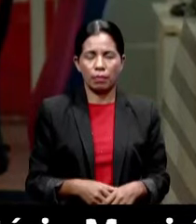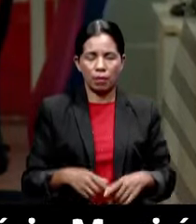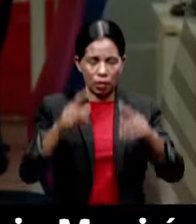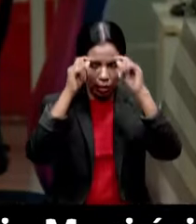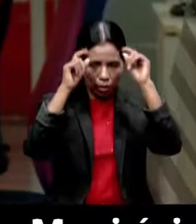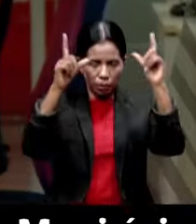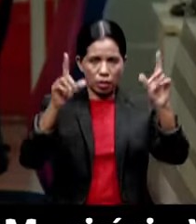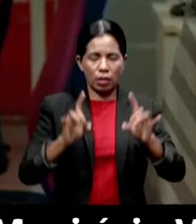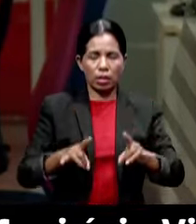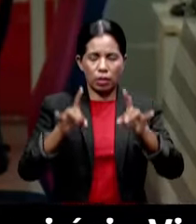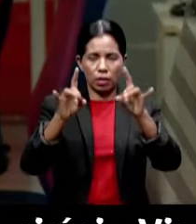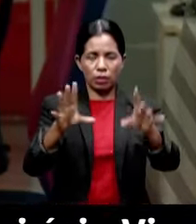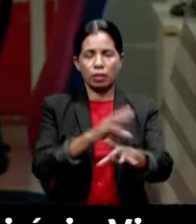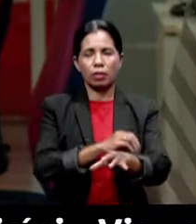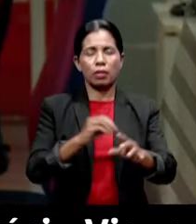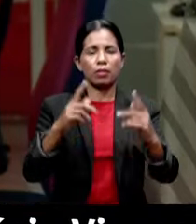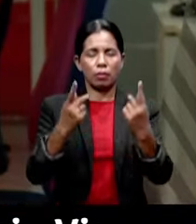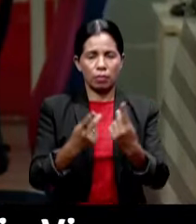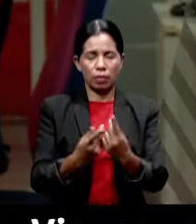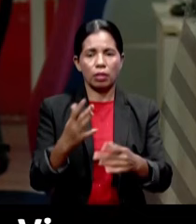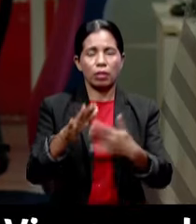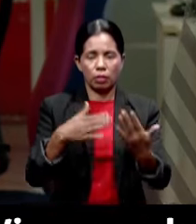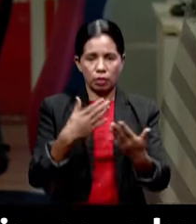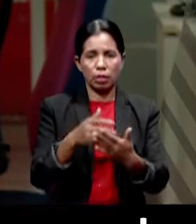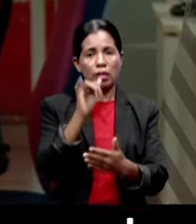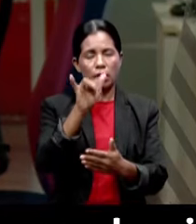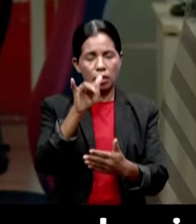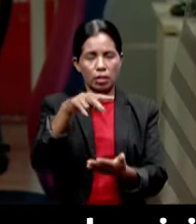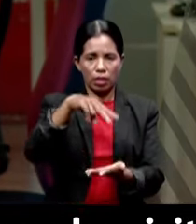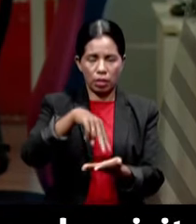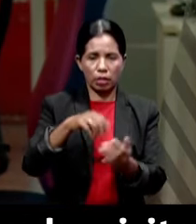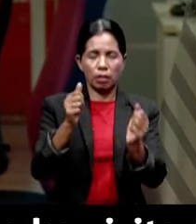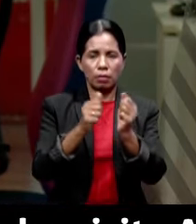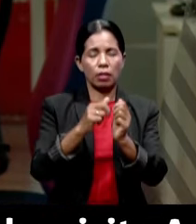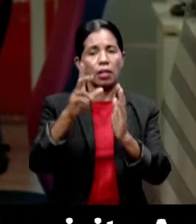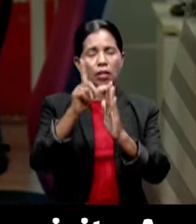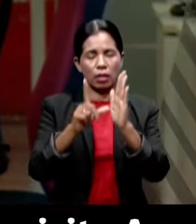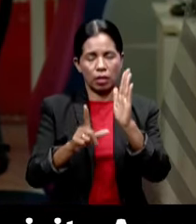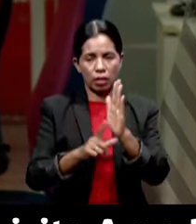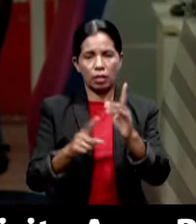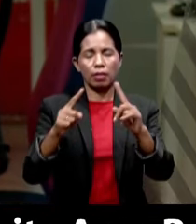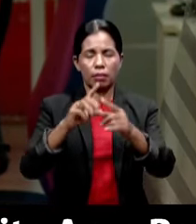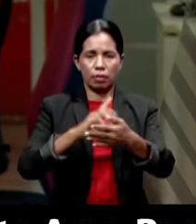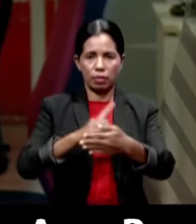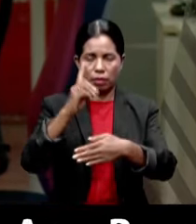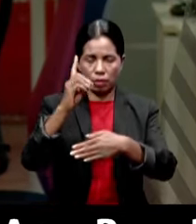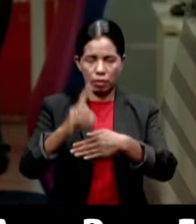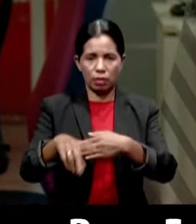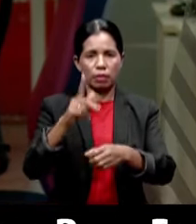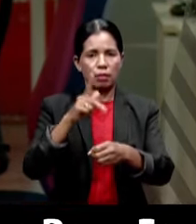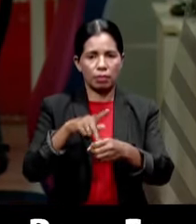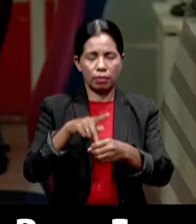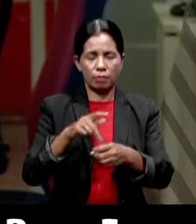Timor-Leste, Austrália, no empresa Consórcio CIRA, concorda estabelece enquadramento legal para desenvolvimento Greater